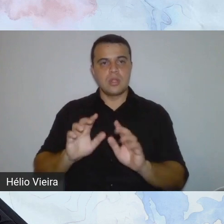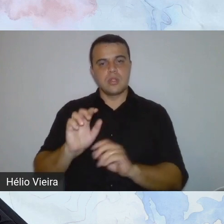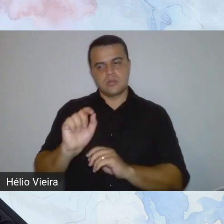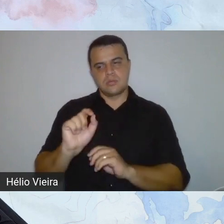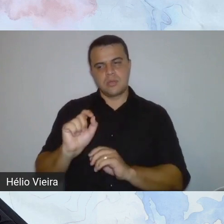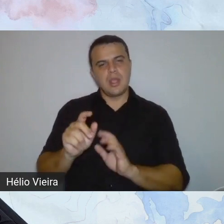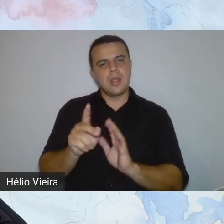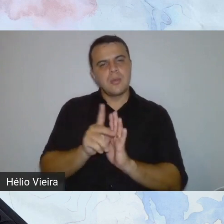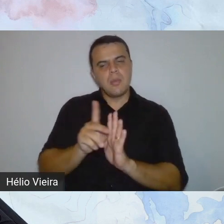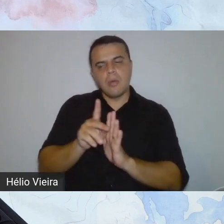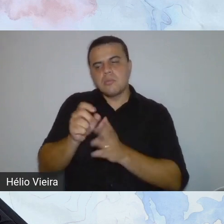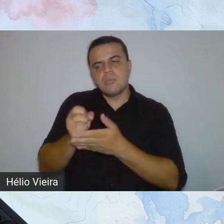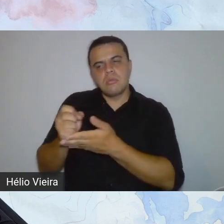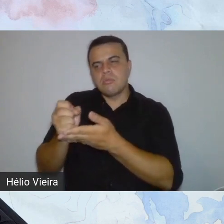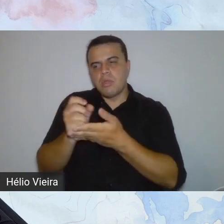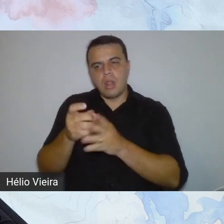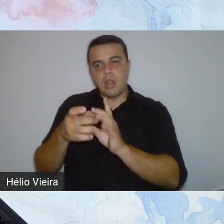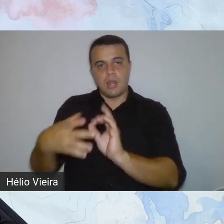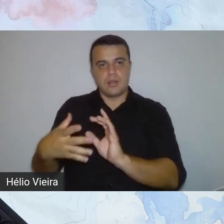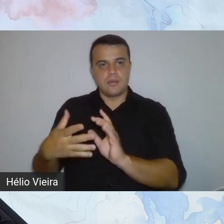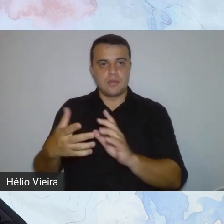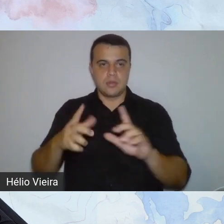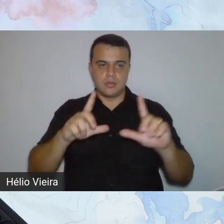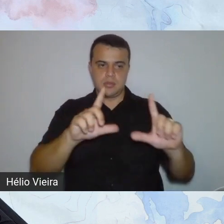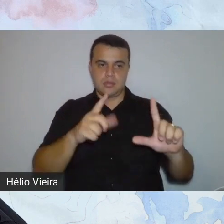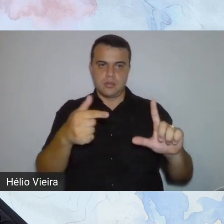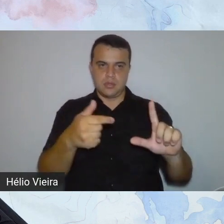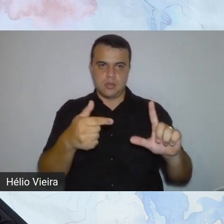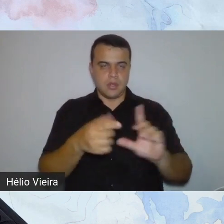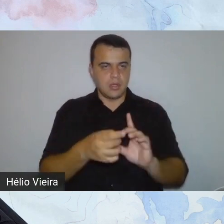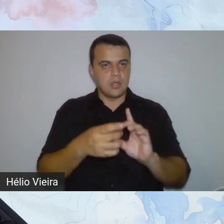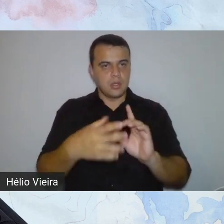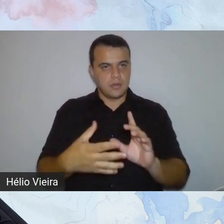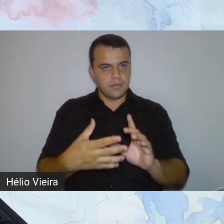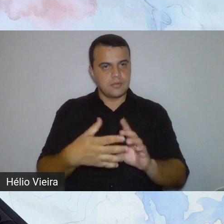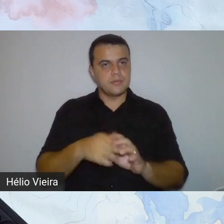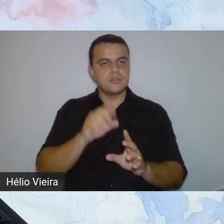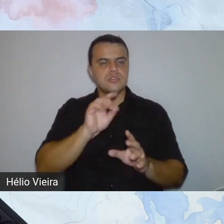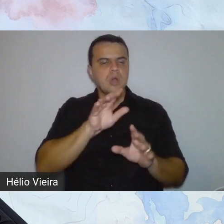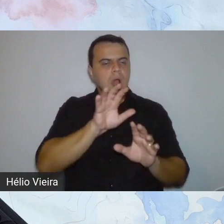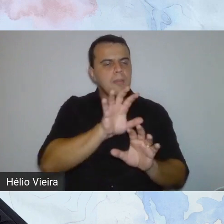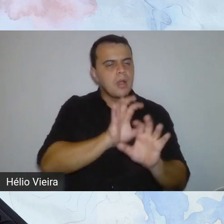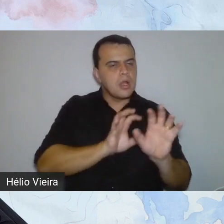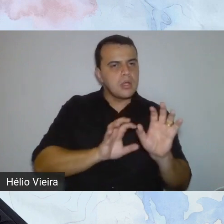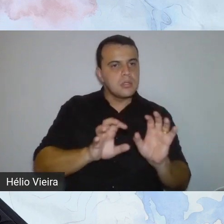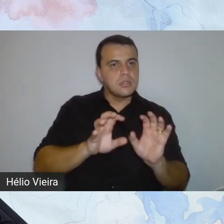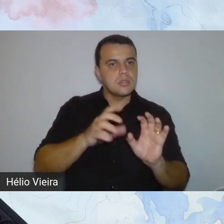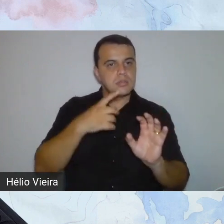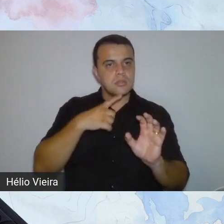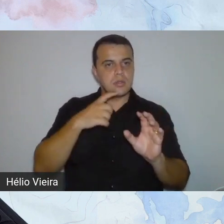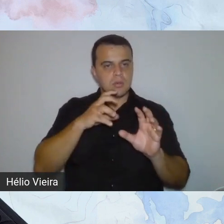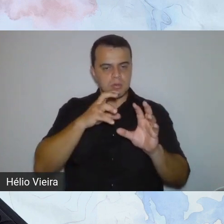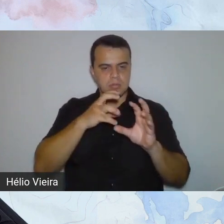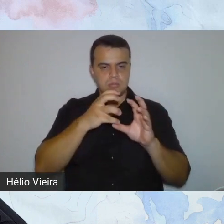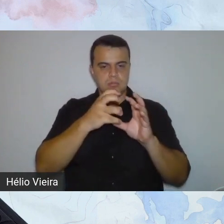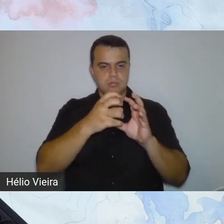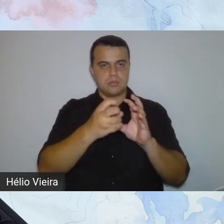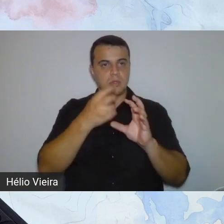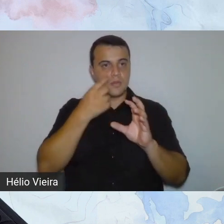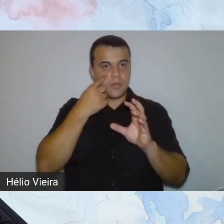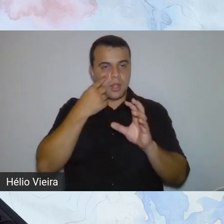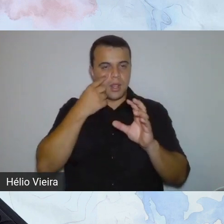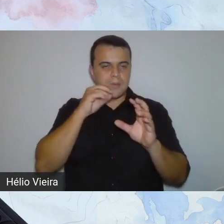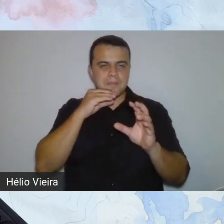coisa bem aleatória, que foi essa daqui, ó. Foram só manchas, e que o fundo foi compondo. Dá para poder